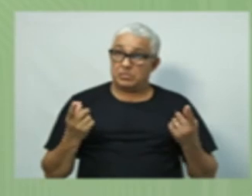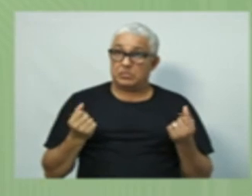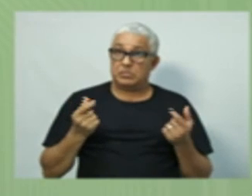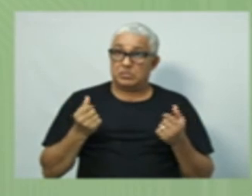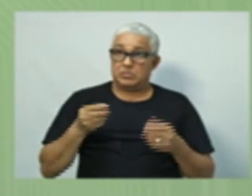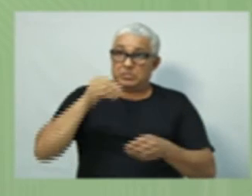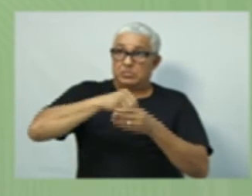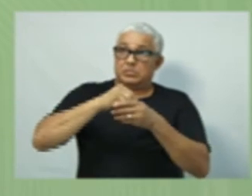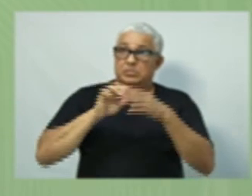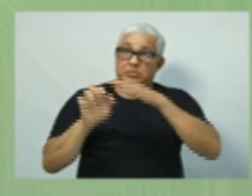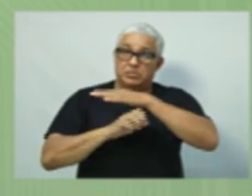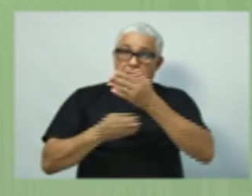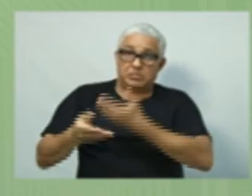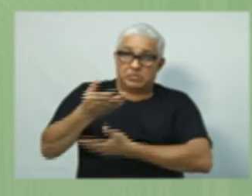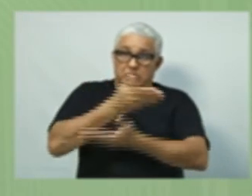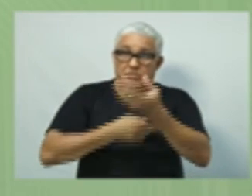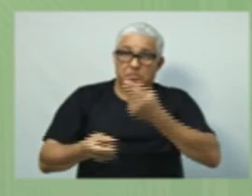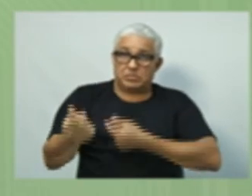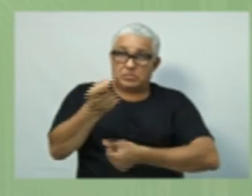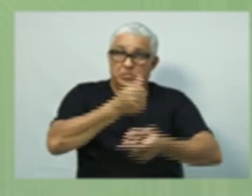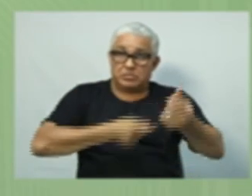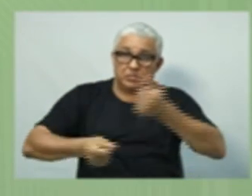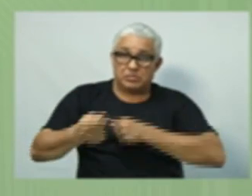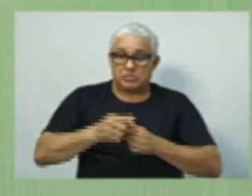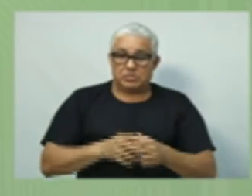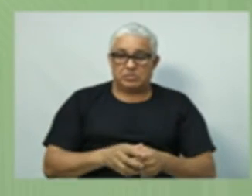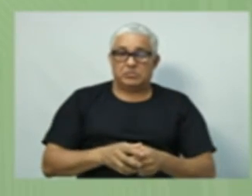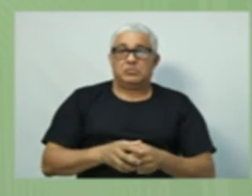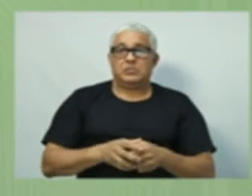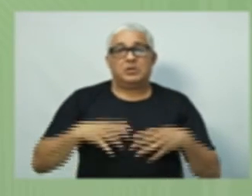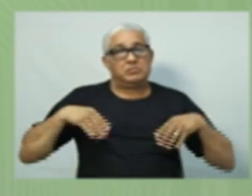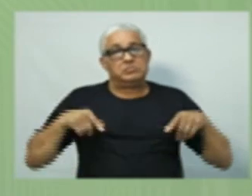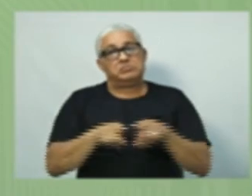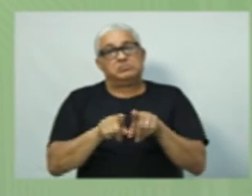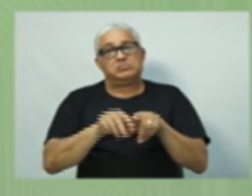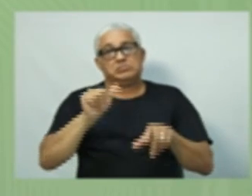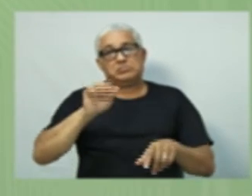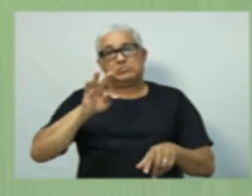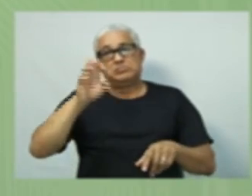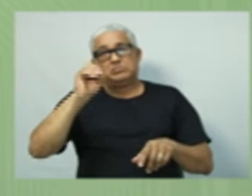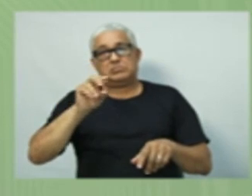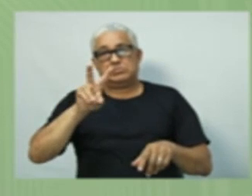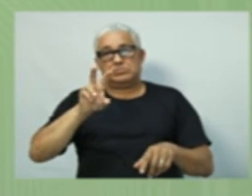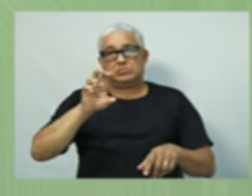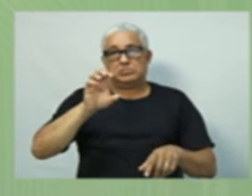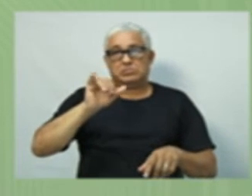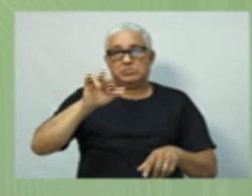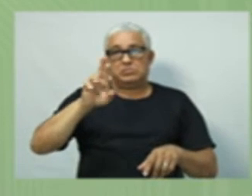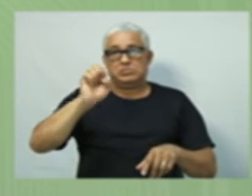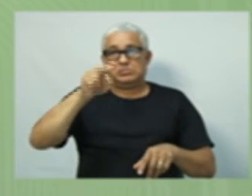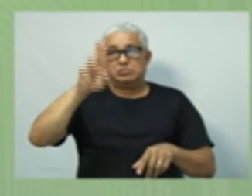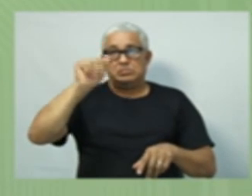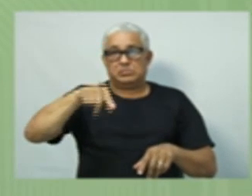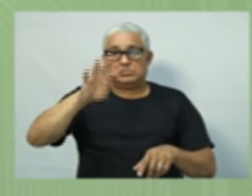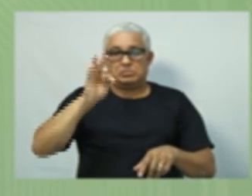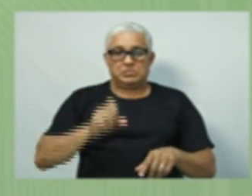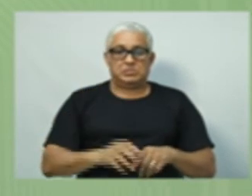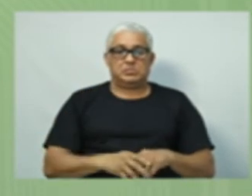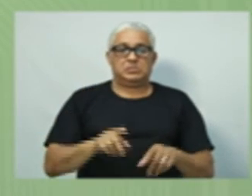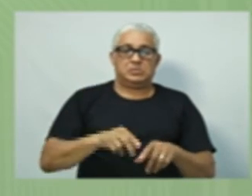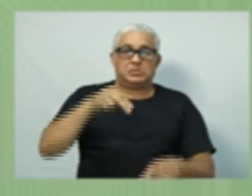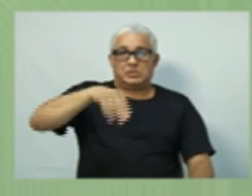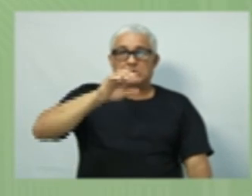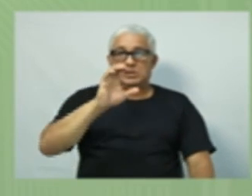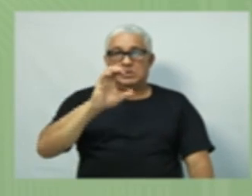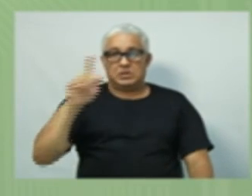girar dentro da empresa quanto vai dar-me vai me dar folga lado meus ativos circulantes necessidade de capital de giro é o ativo